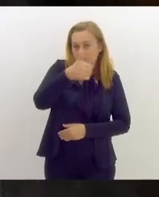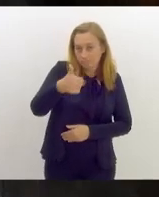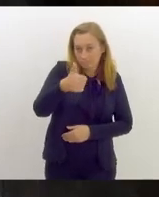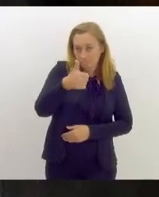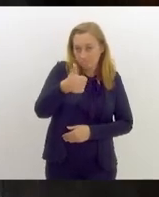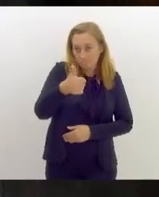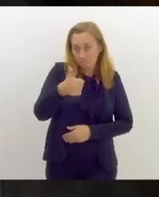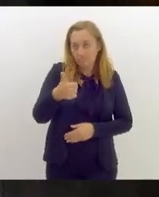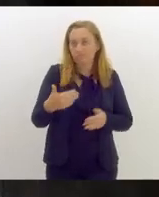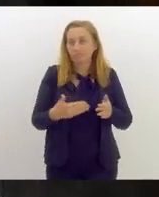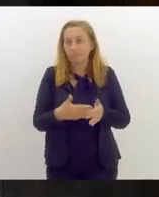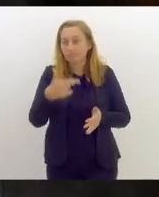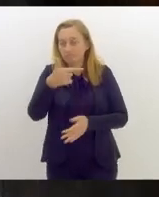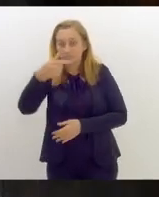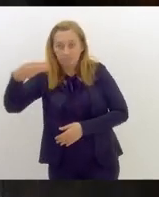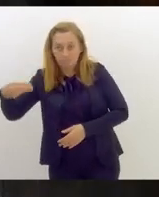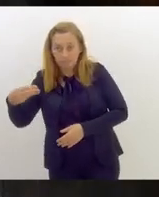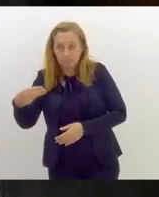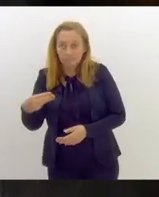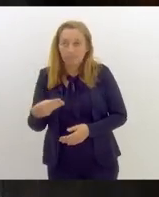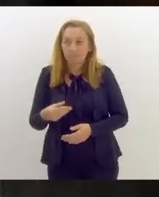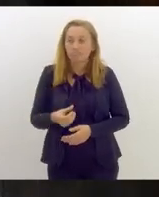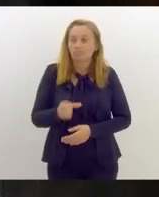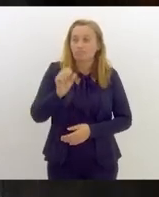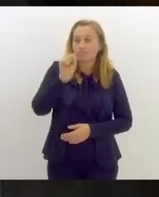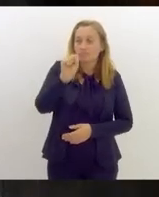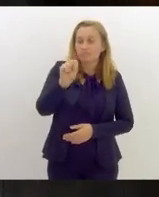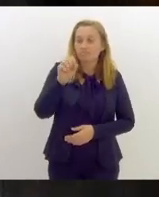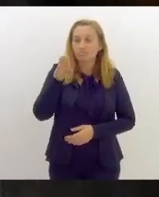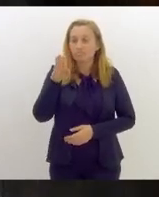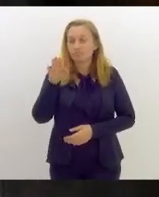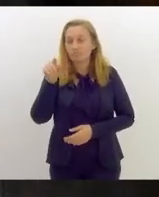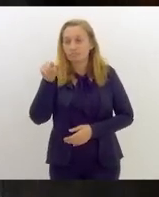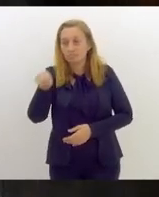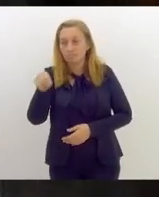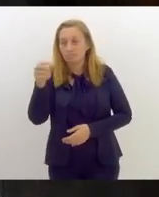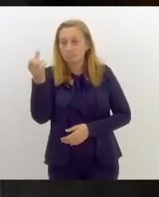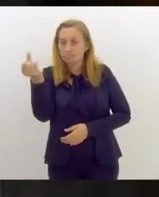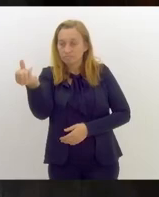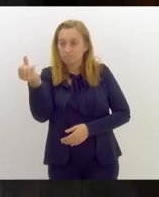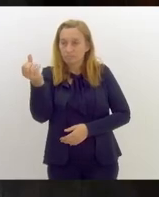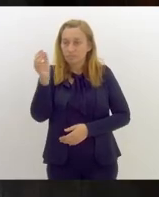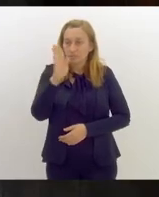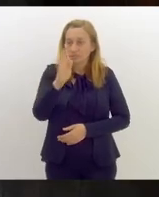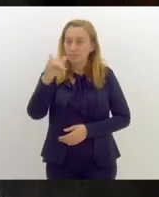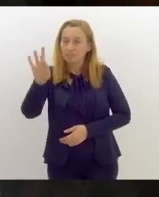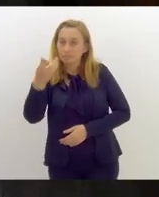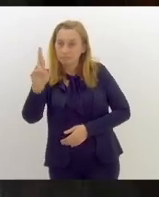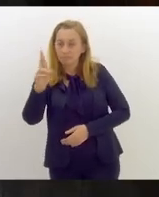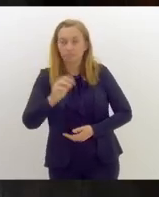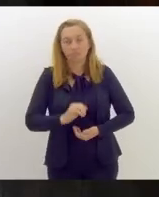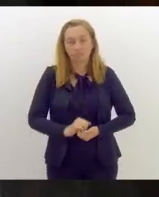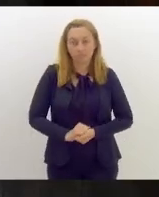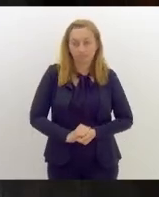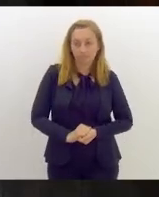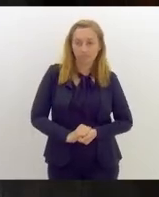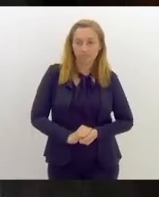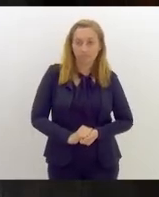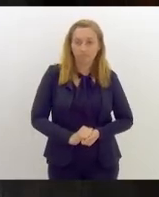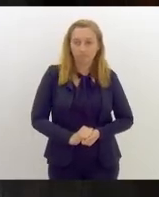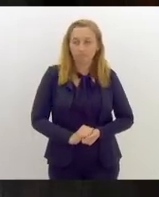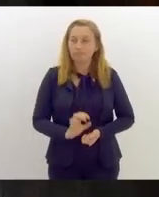projetando para 23 seria de 8.6 bilhões de reais